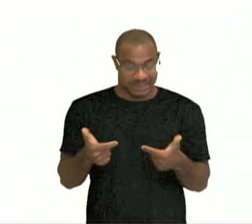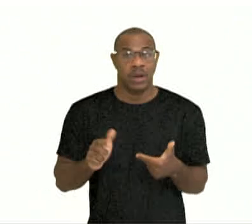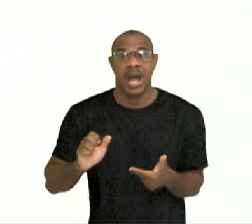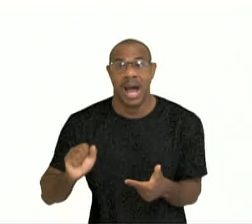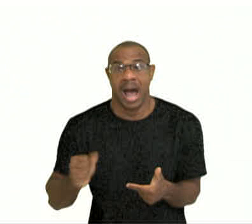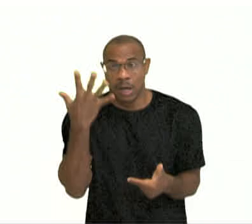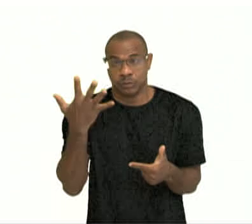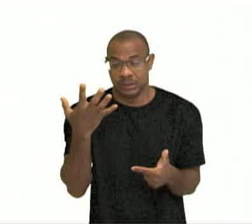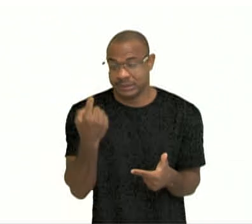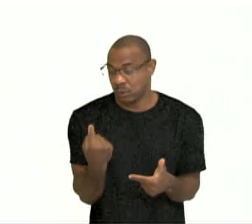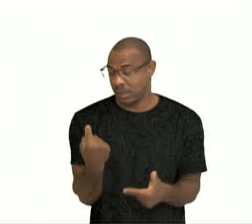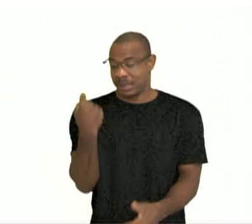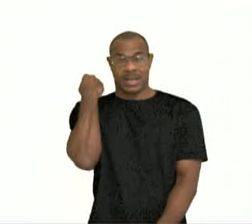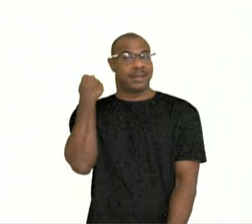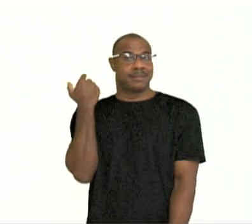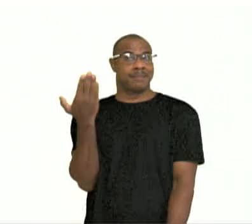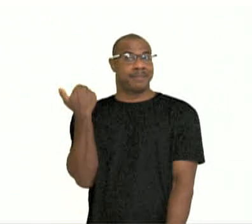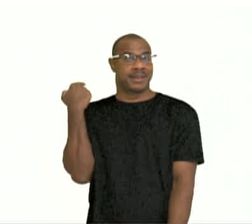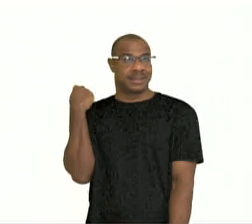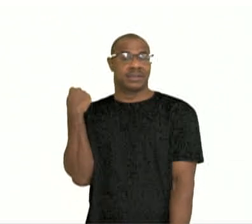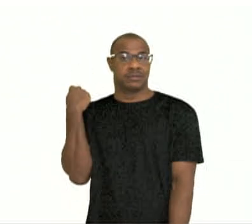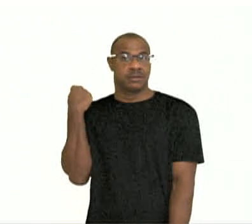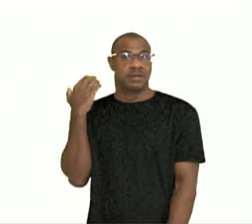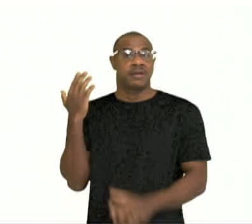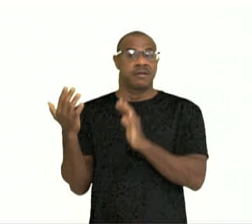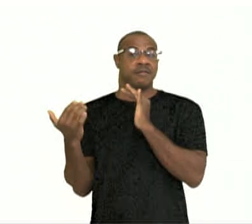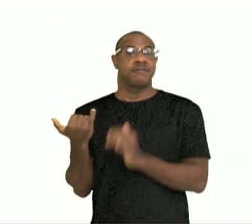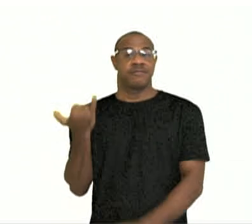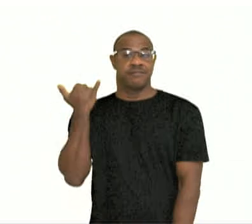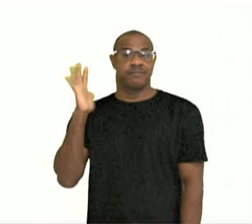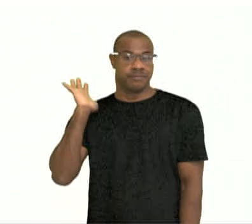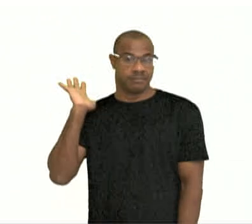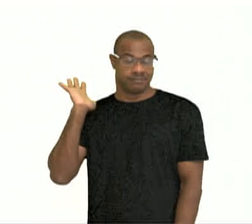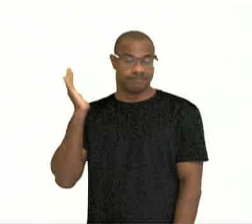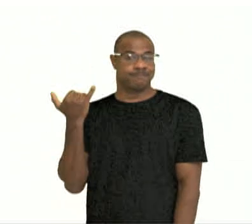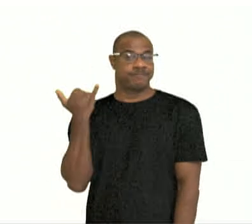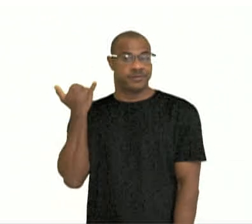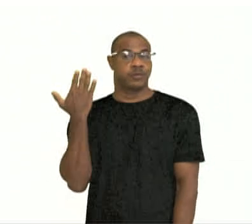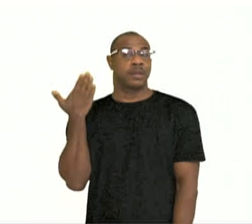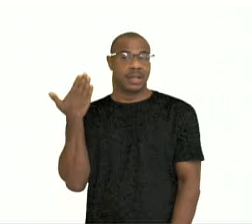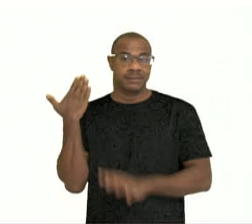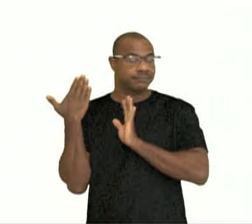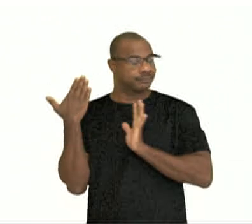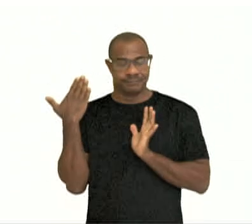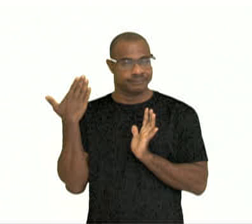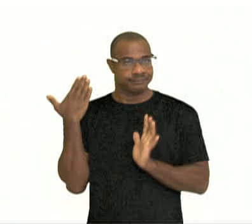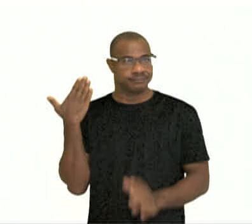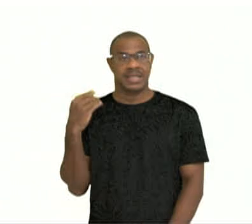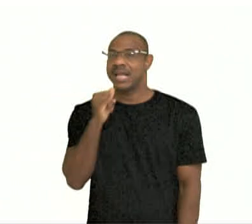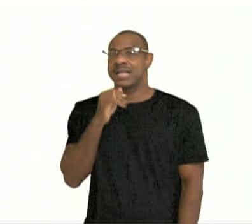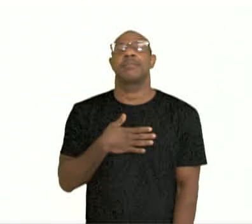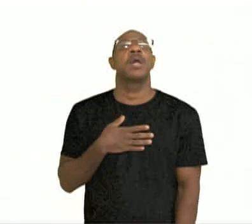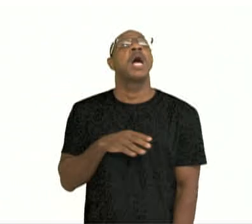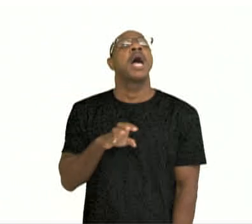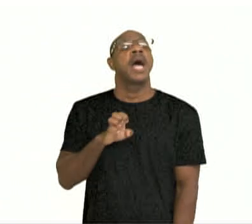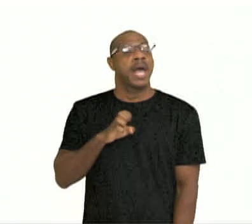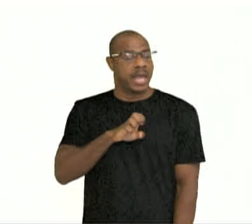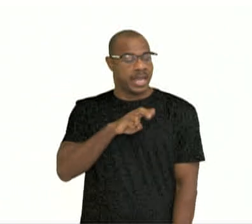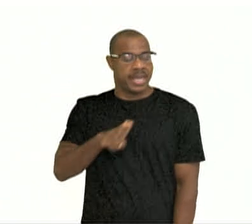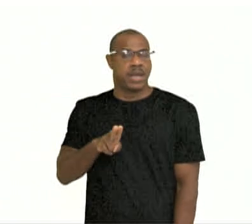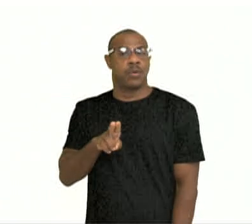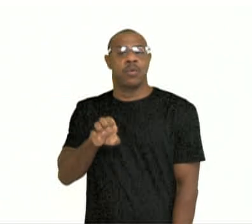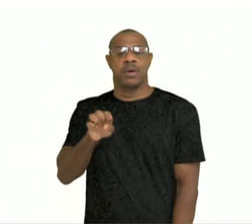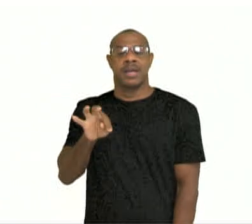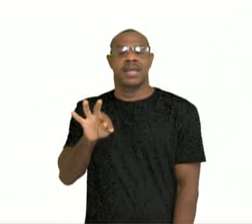e ficou no passado. Então, quando eu digo, eu estudei no jardim de